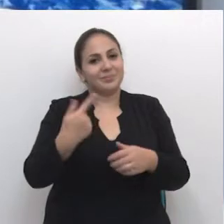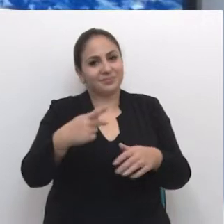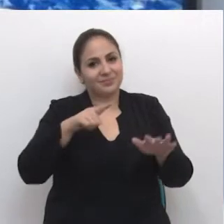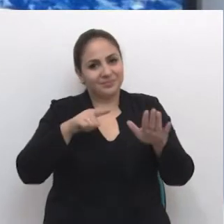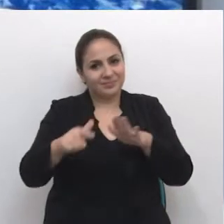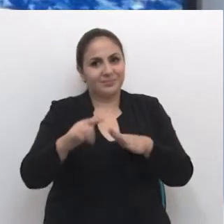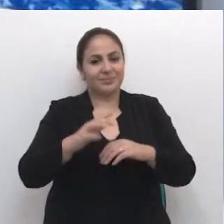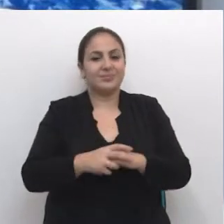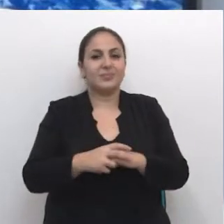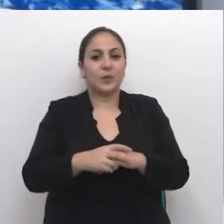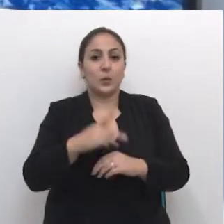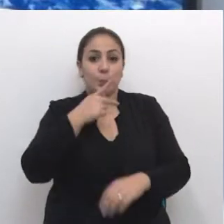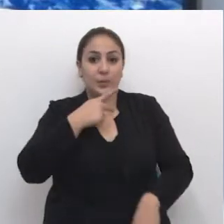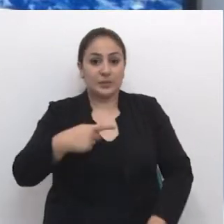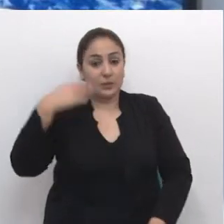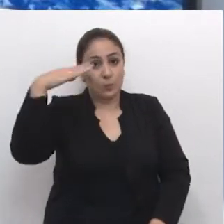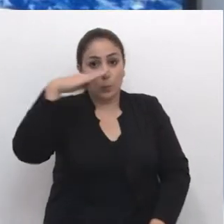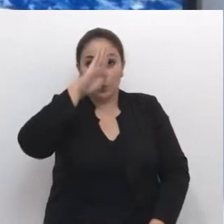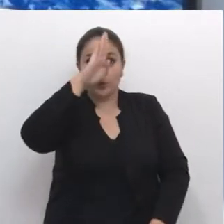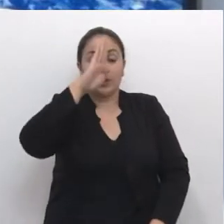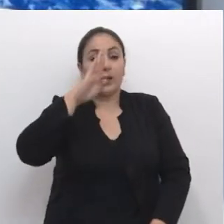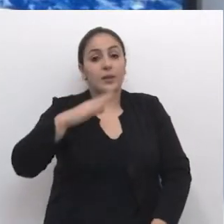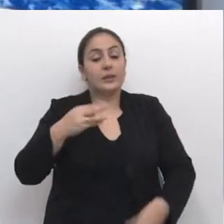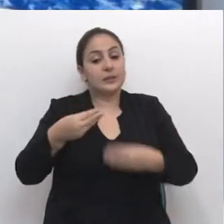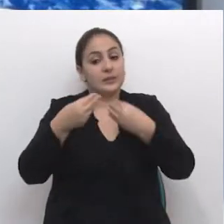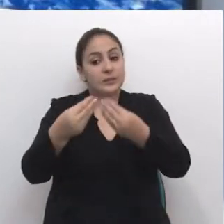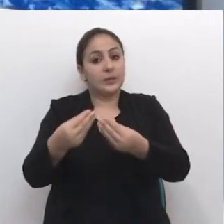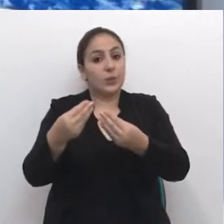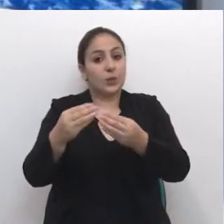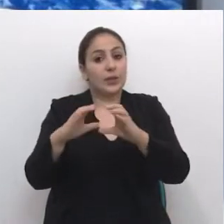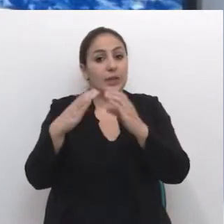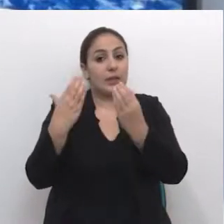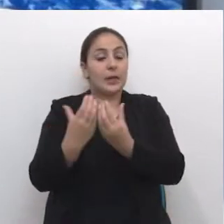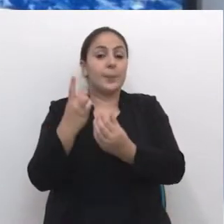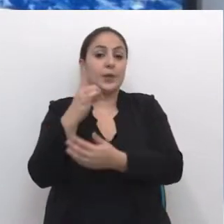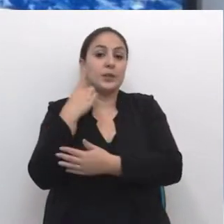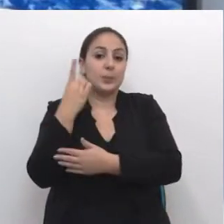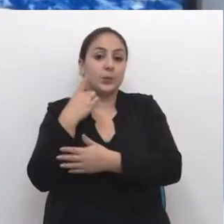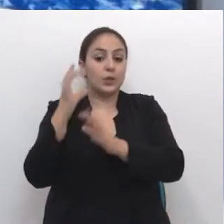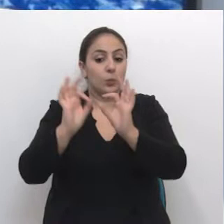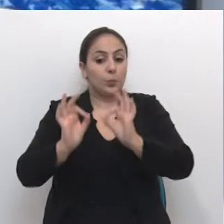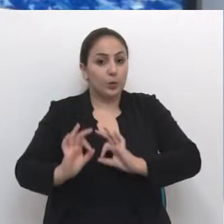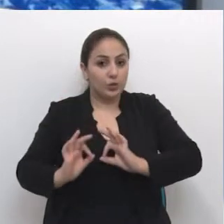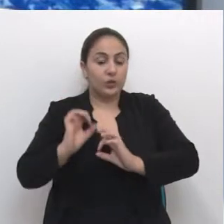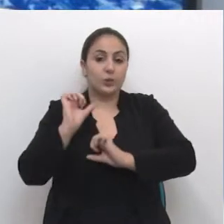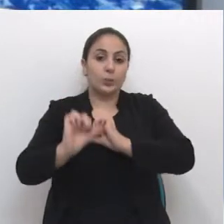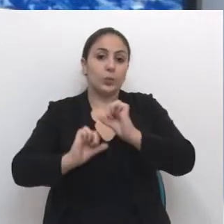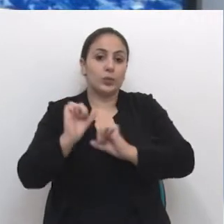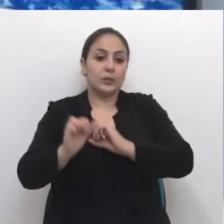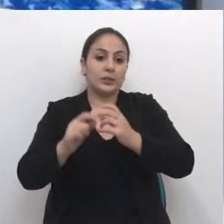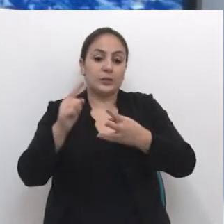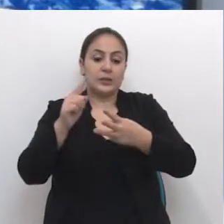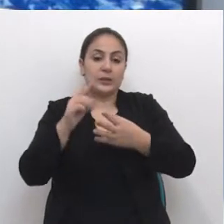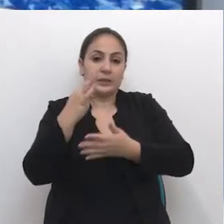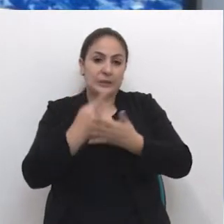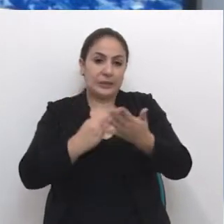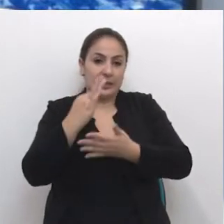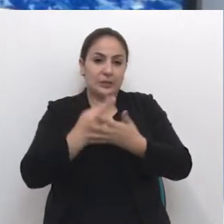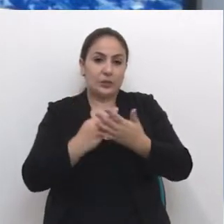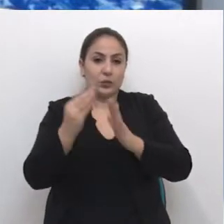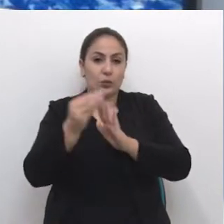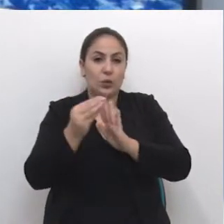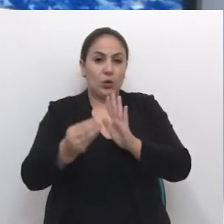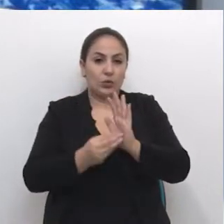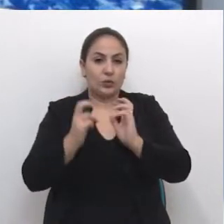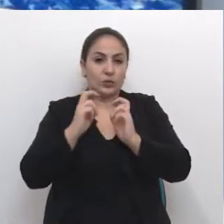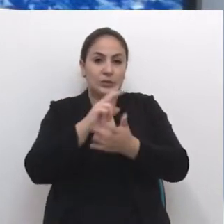Nesta semana, o presidente Jair Bolsonaro entregou na Câmara dos Deputados o projeto que altera trechos do Código de